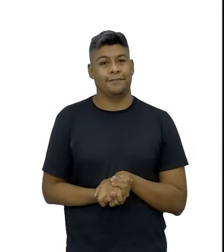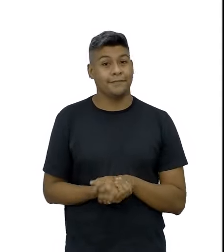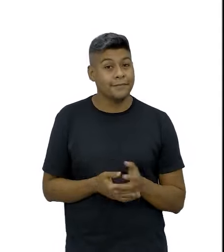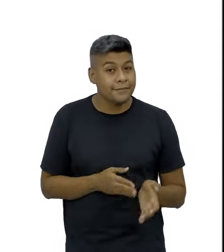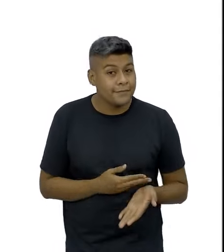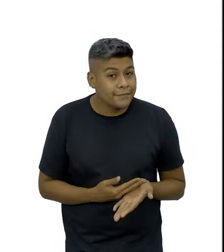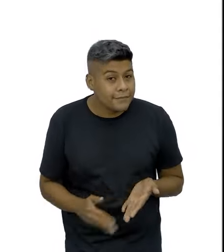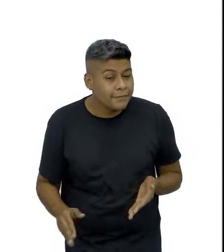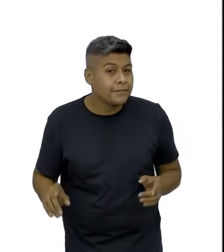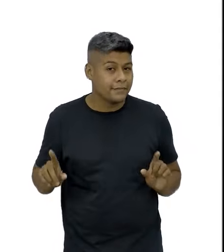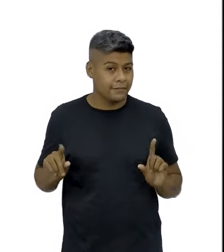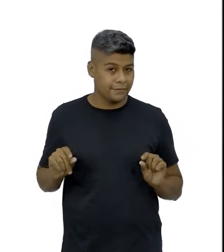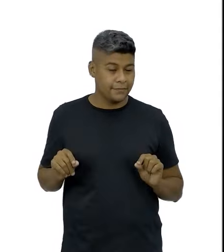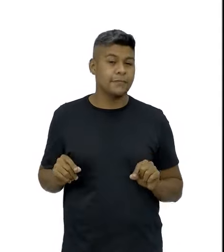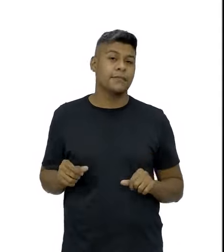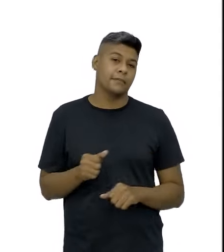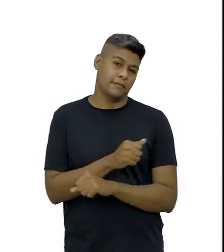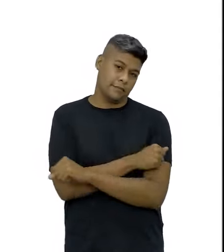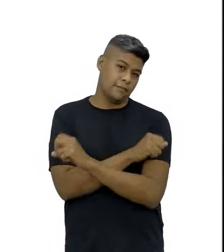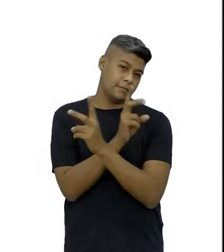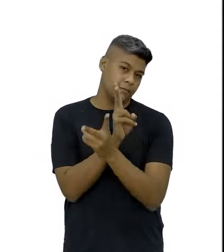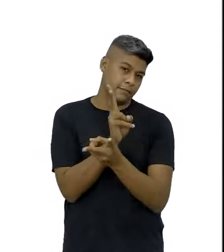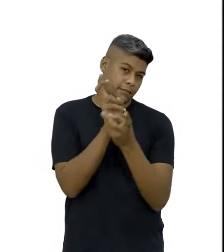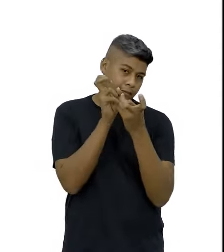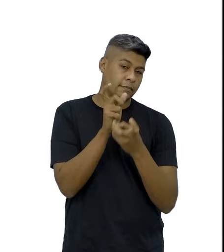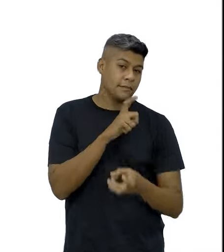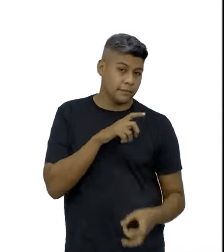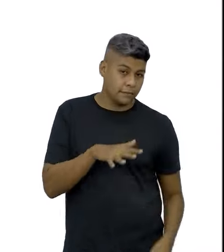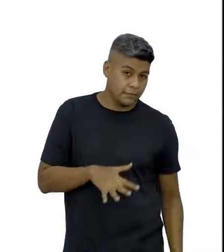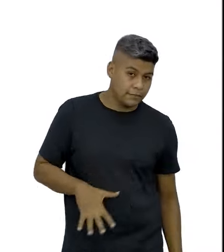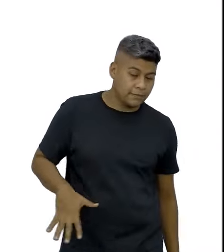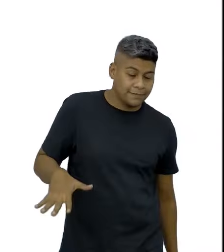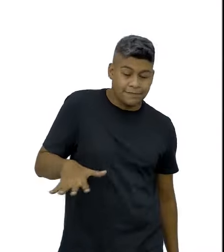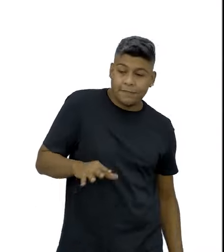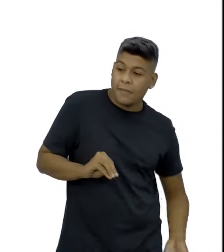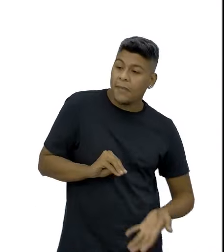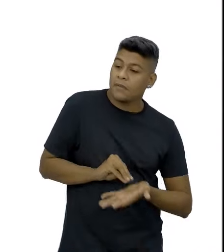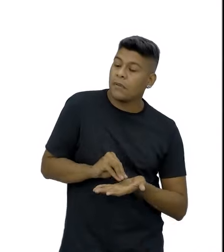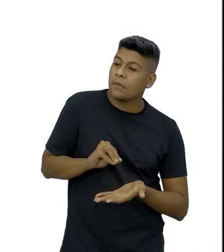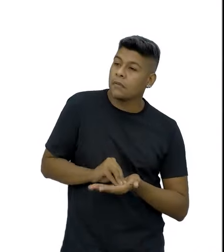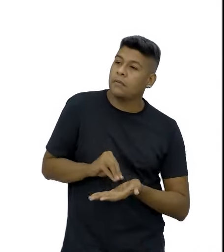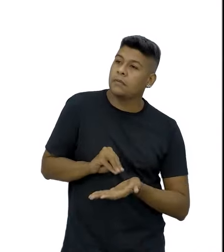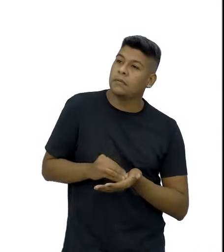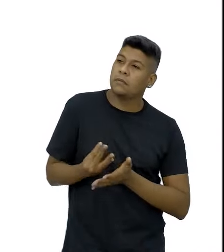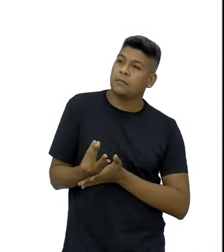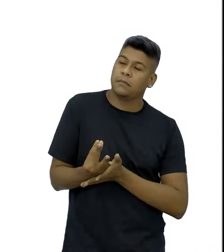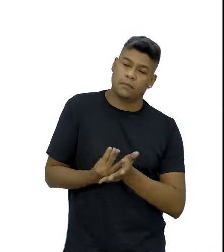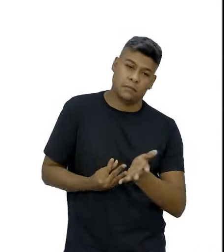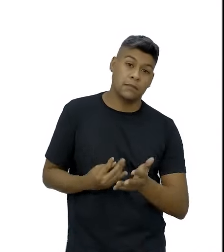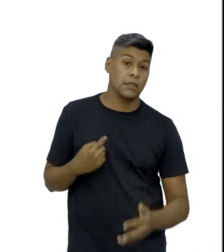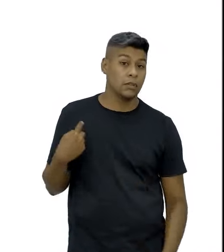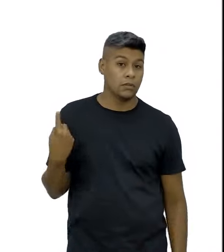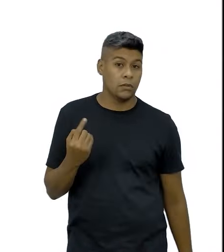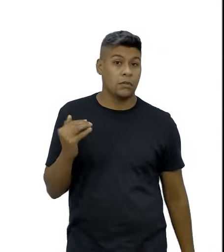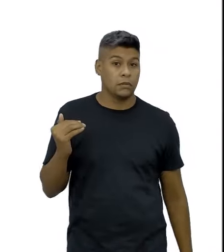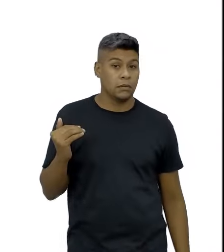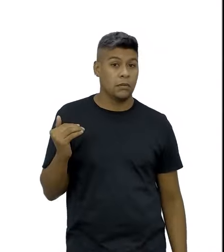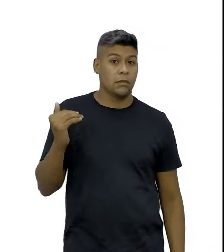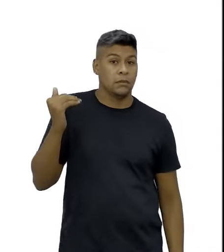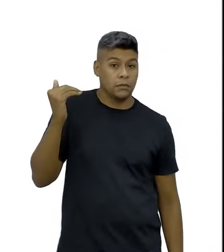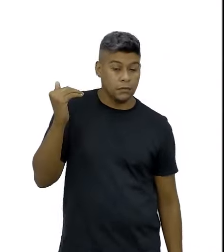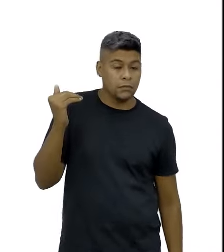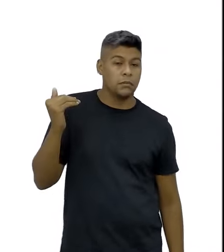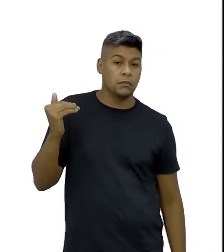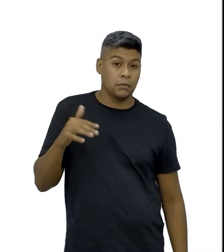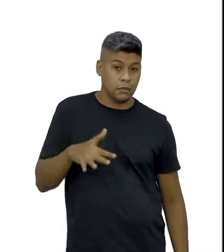começa quando os estudantes percebem que existem espaços em branco nos textos. Para nós adultos alfabetizados,